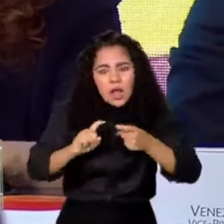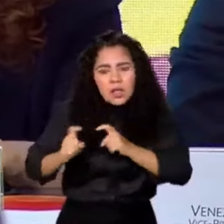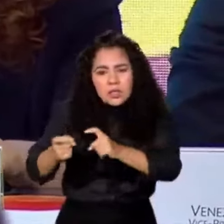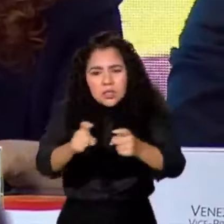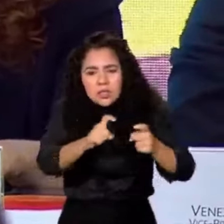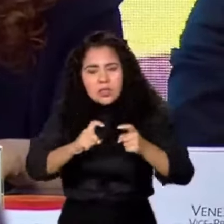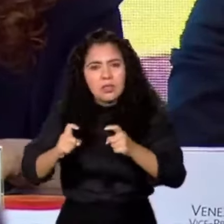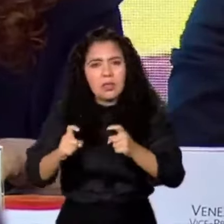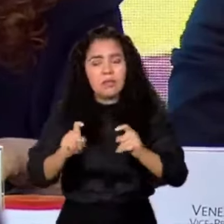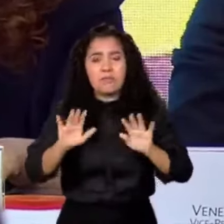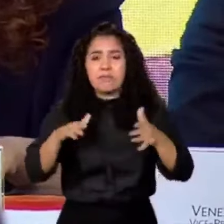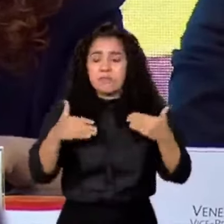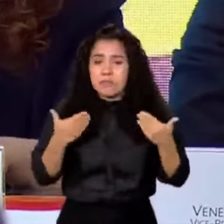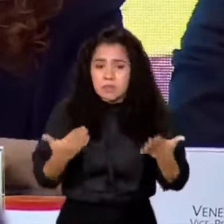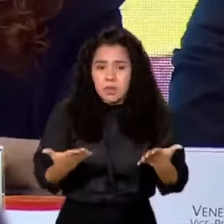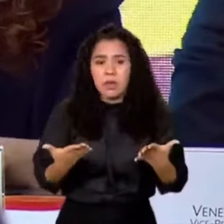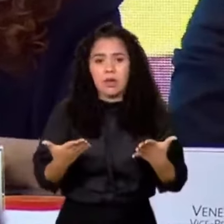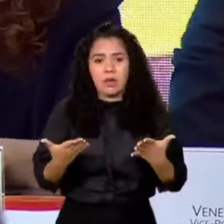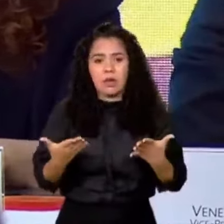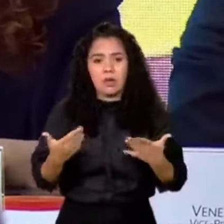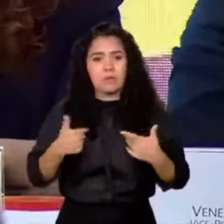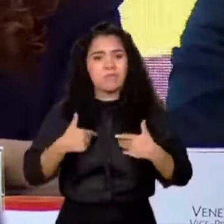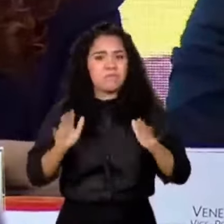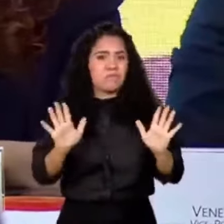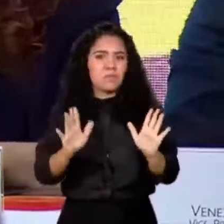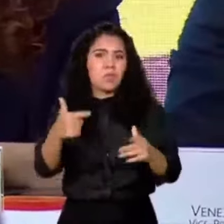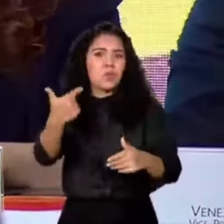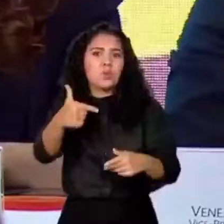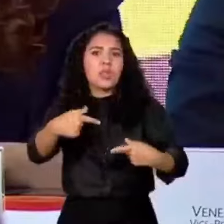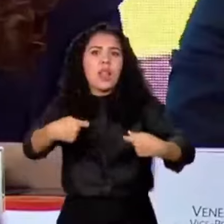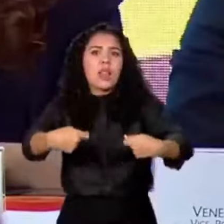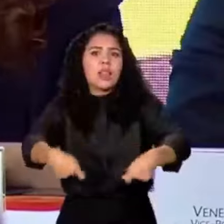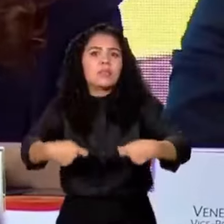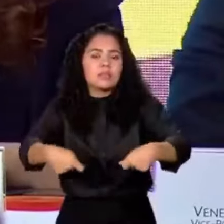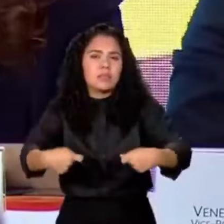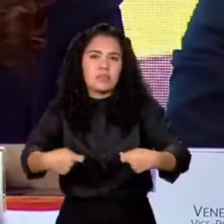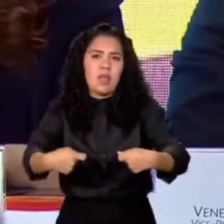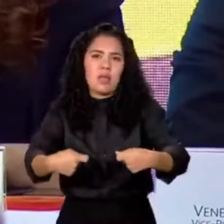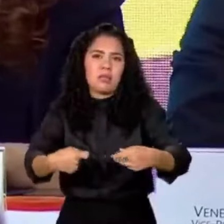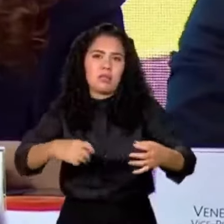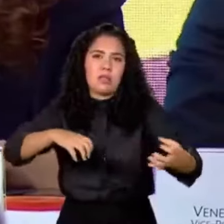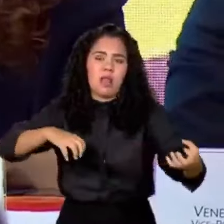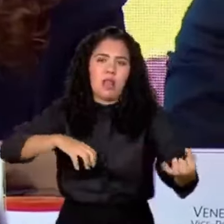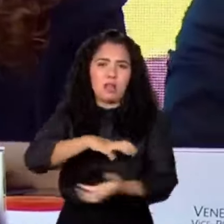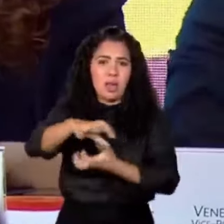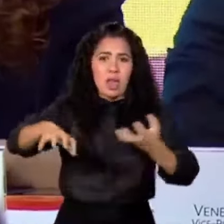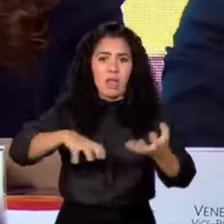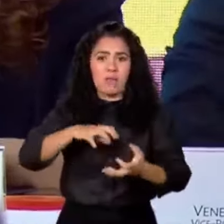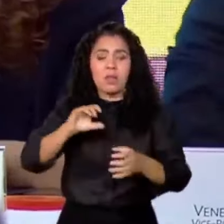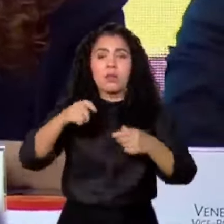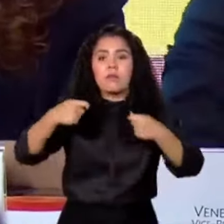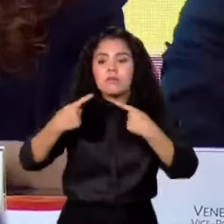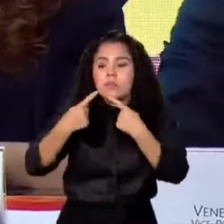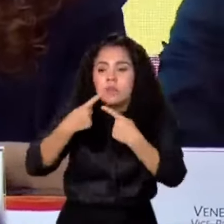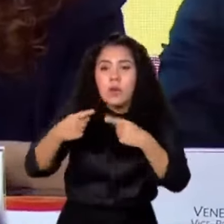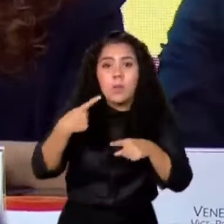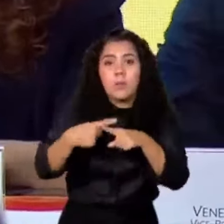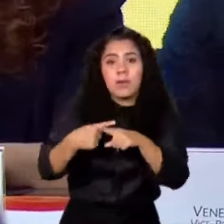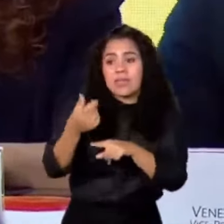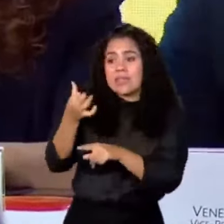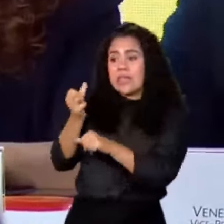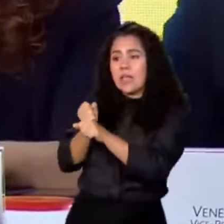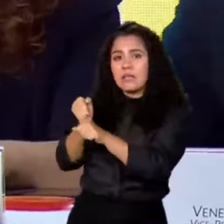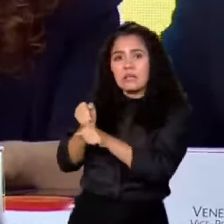não via anteriormente ao início da greve necessidade, porque esse é um diálogo, esse é um governo que, depois de 6 anos sem reajuste